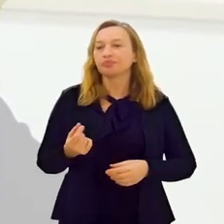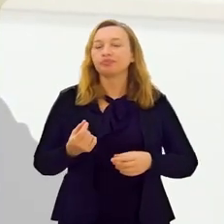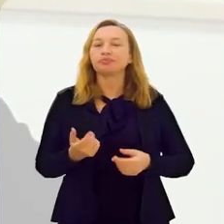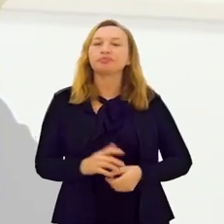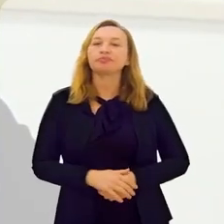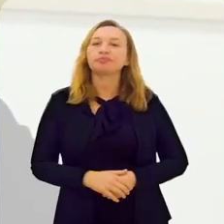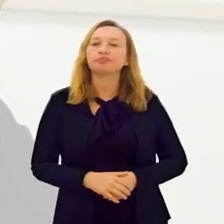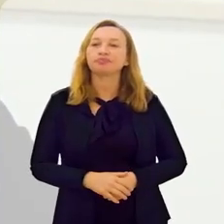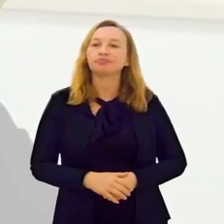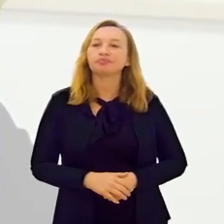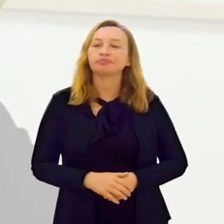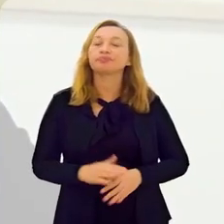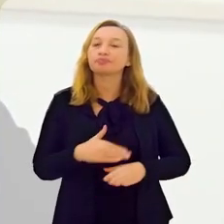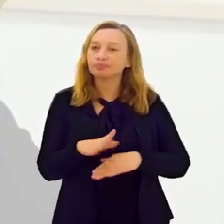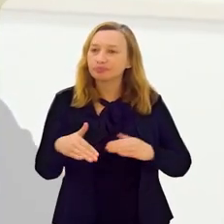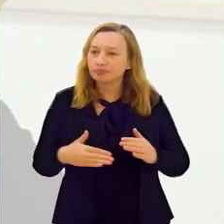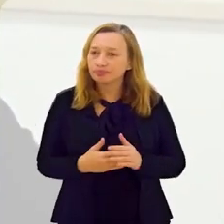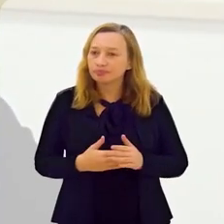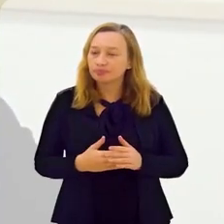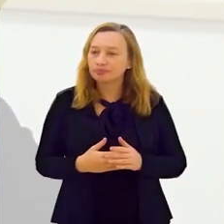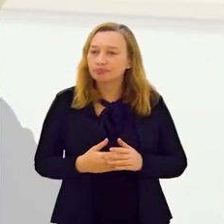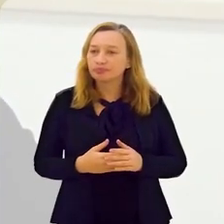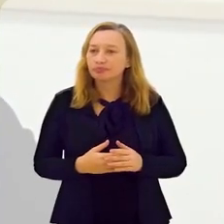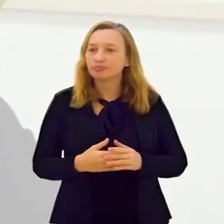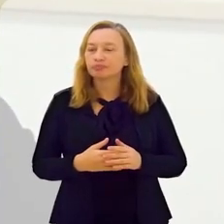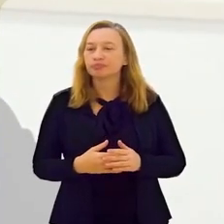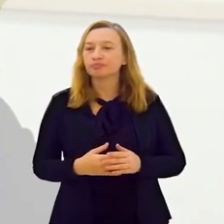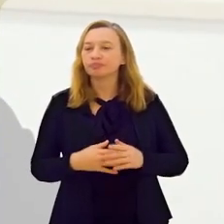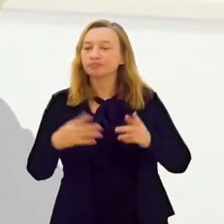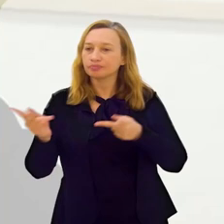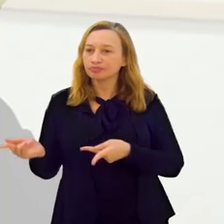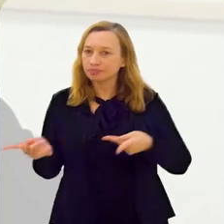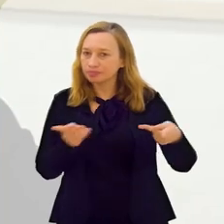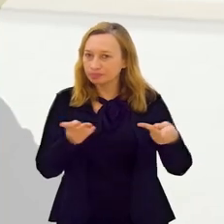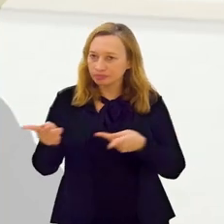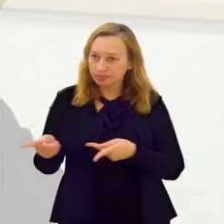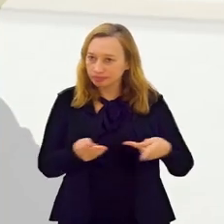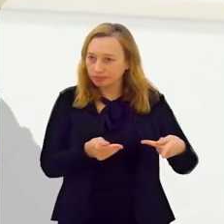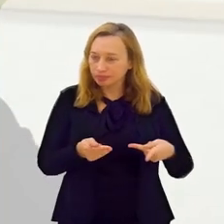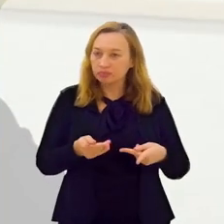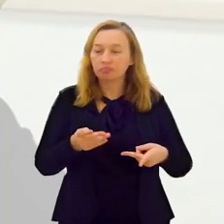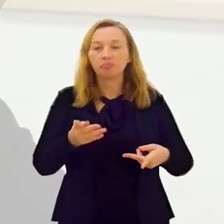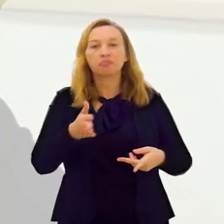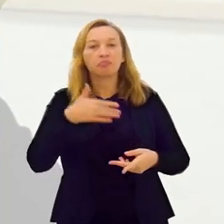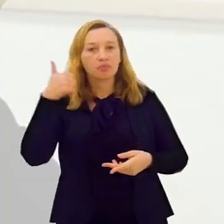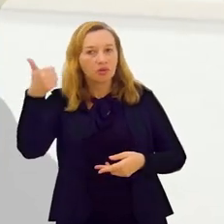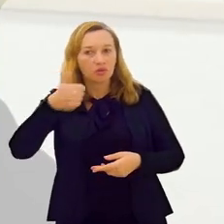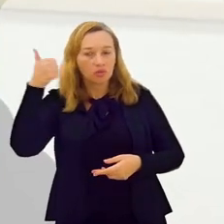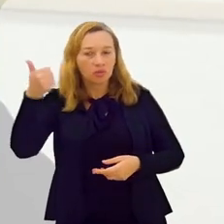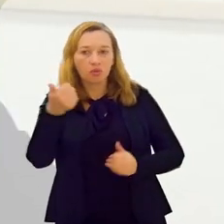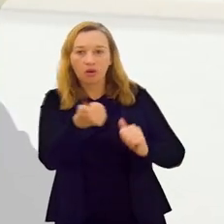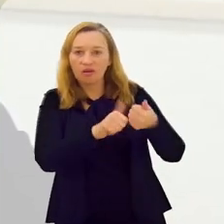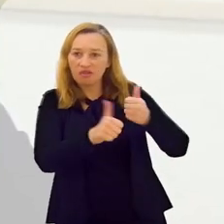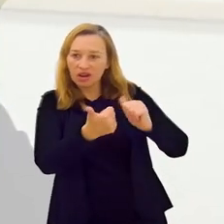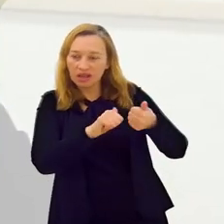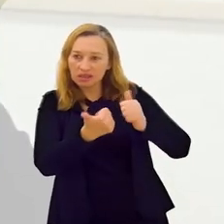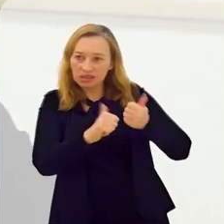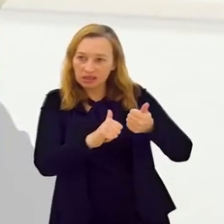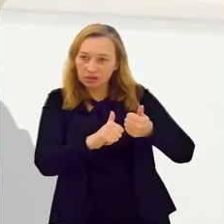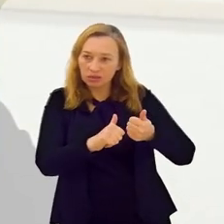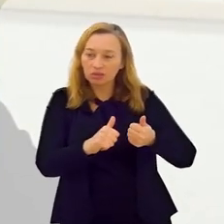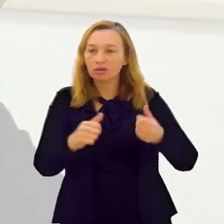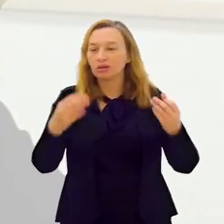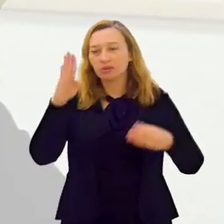só no ganho econômico, né? Todos os hóspedes melhorou demais a avaliação